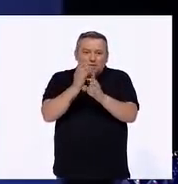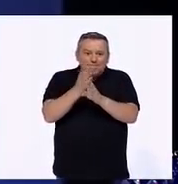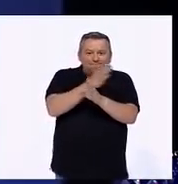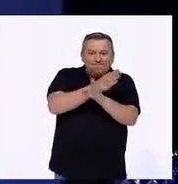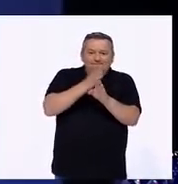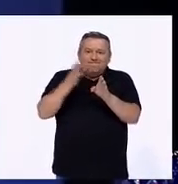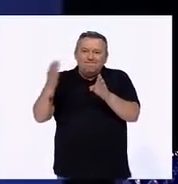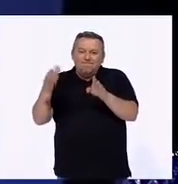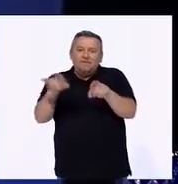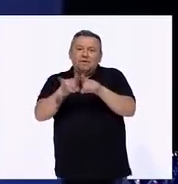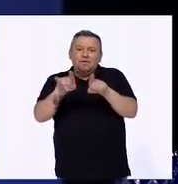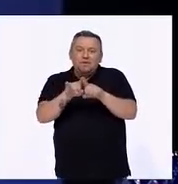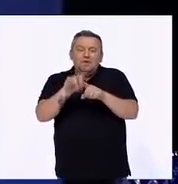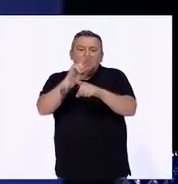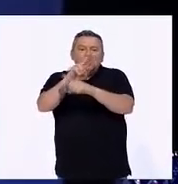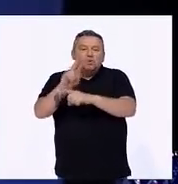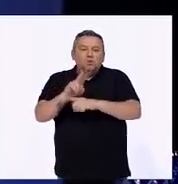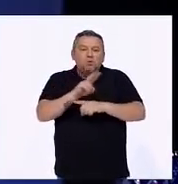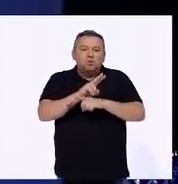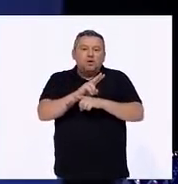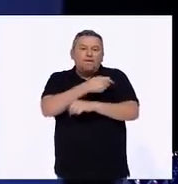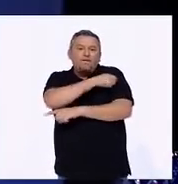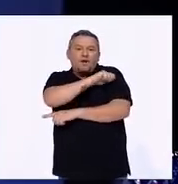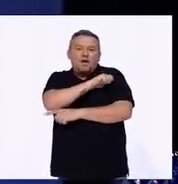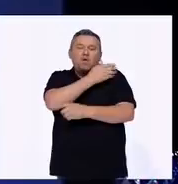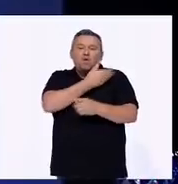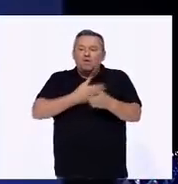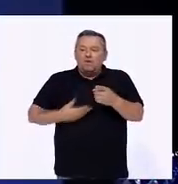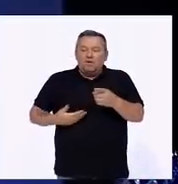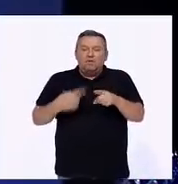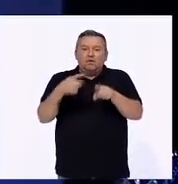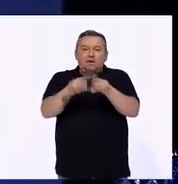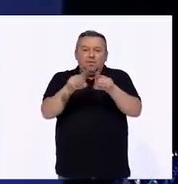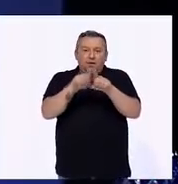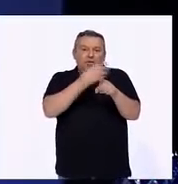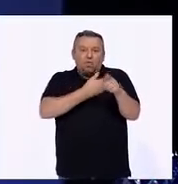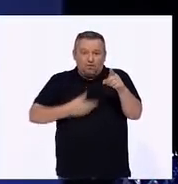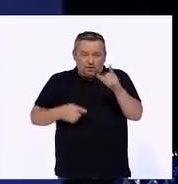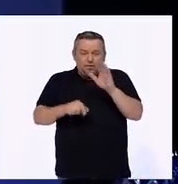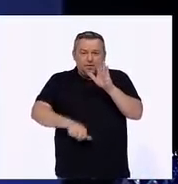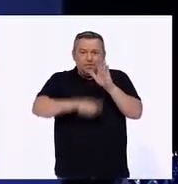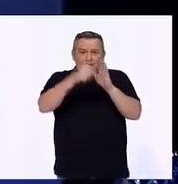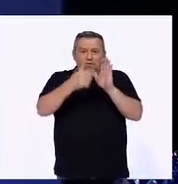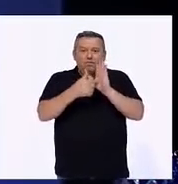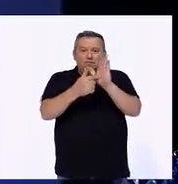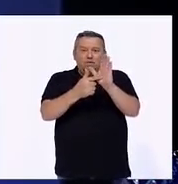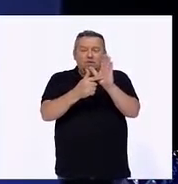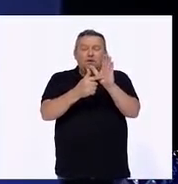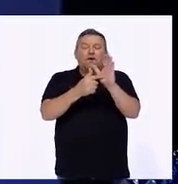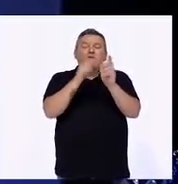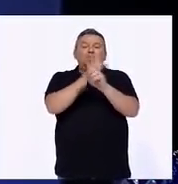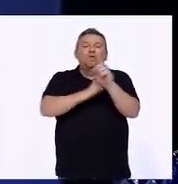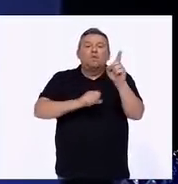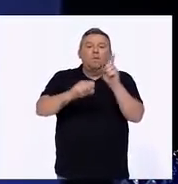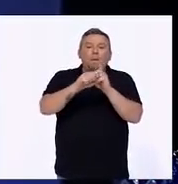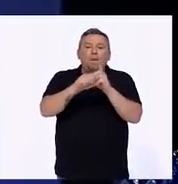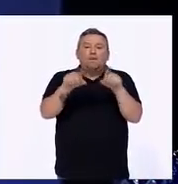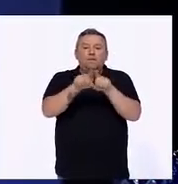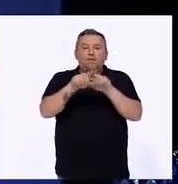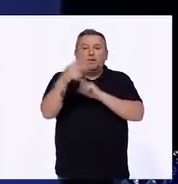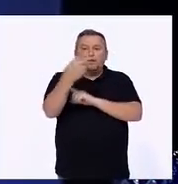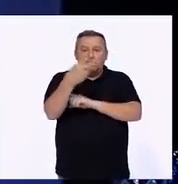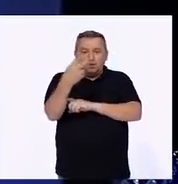fiscalização do governo. Como assim não pode fazer nada? O governo, em primeiro lugar, dá o exemplo para a sociedade. Em segundo lugar, ele tem o poder